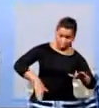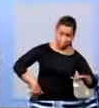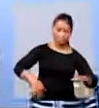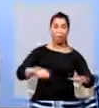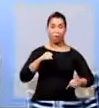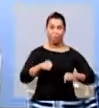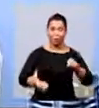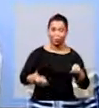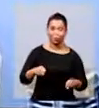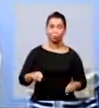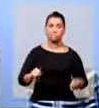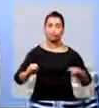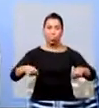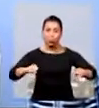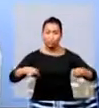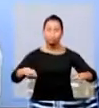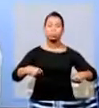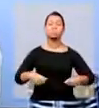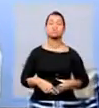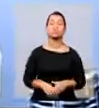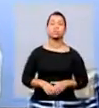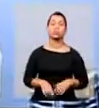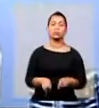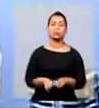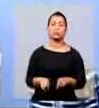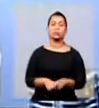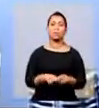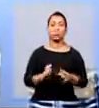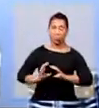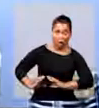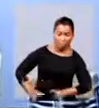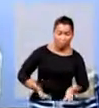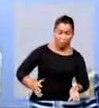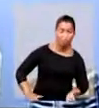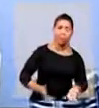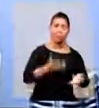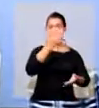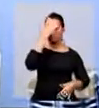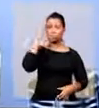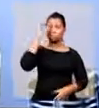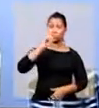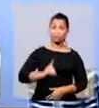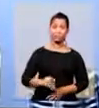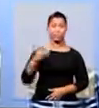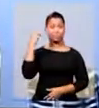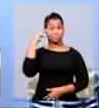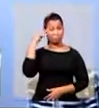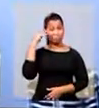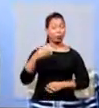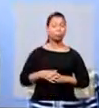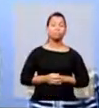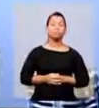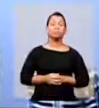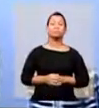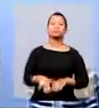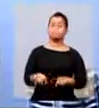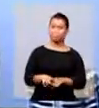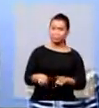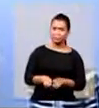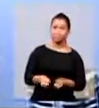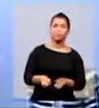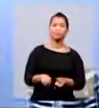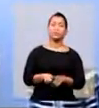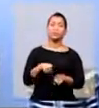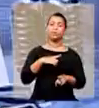pessoa com deficiência intelectual, temos a parceria com a secretaria, né? Que a gente tem